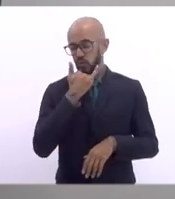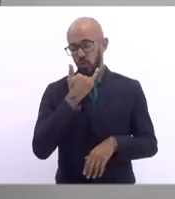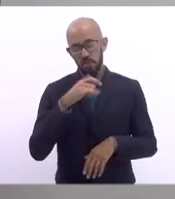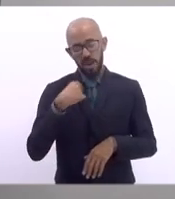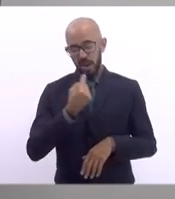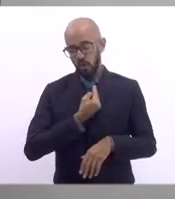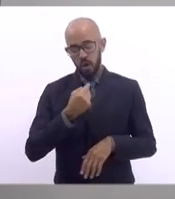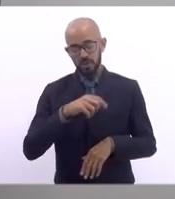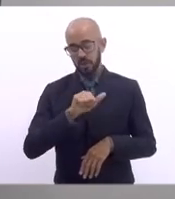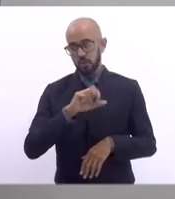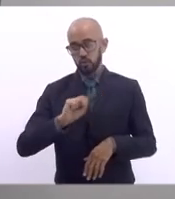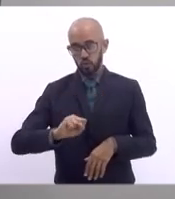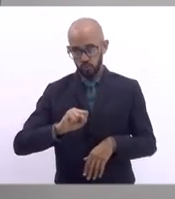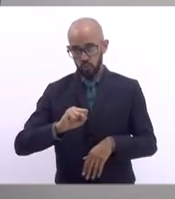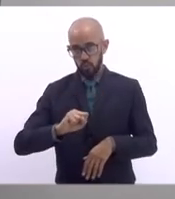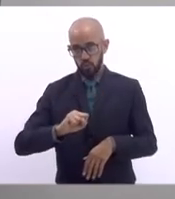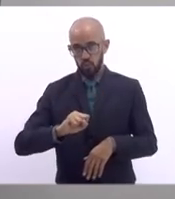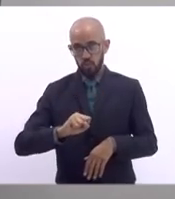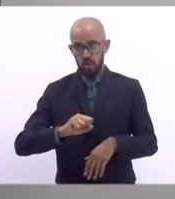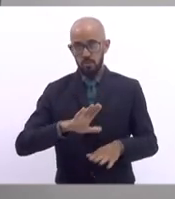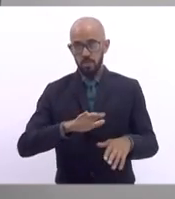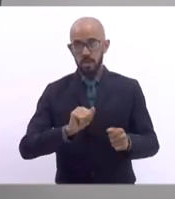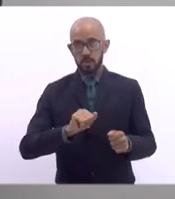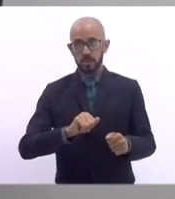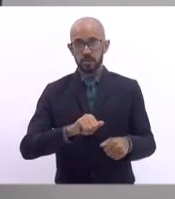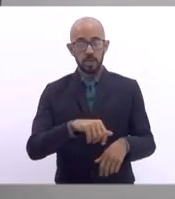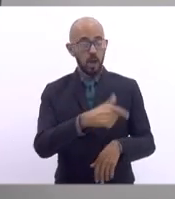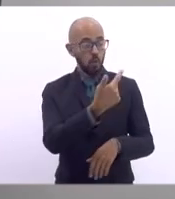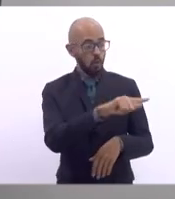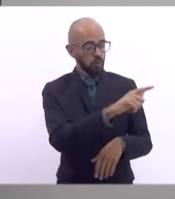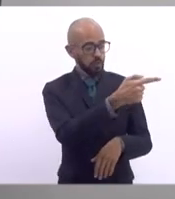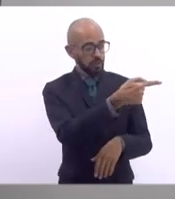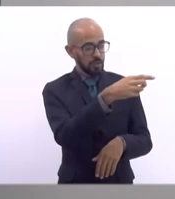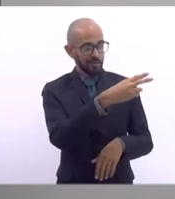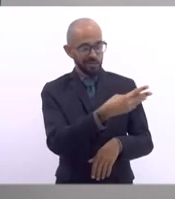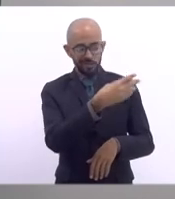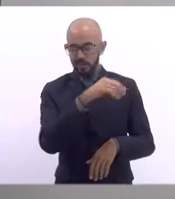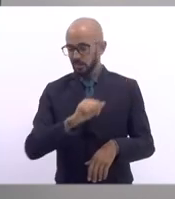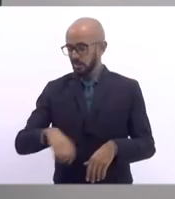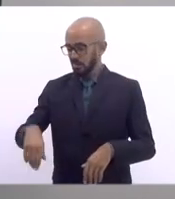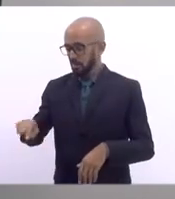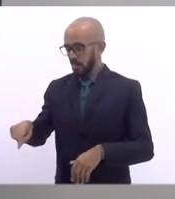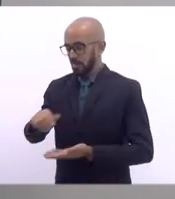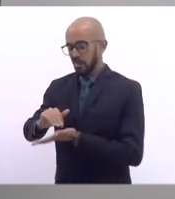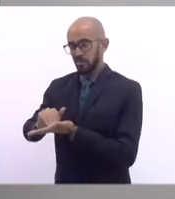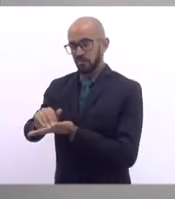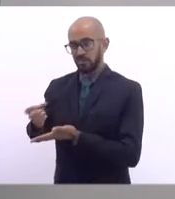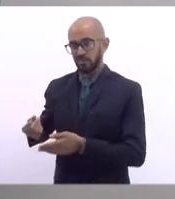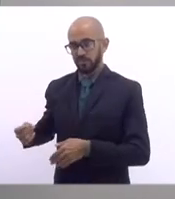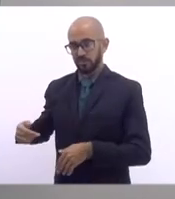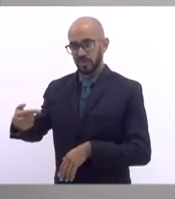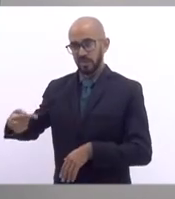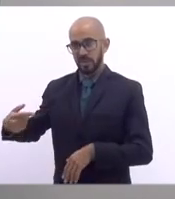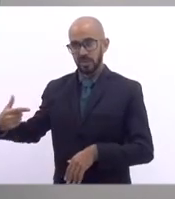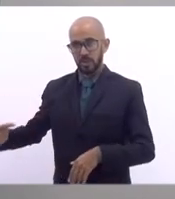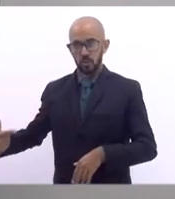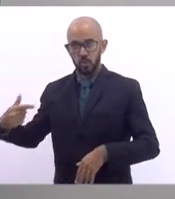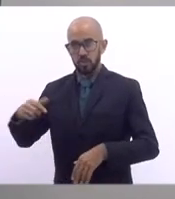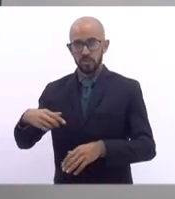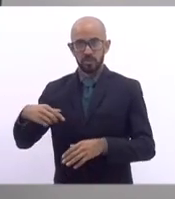acho que 18 se deve 73 e no tesouro está escrito que se deve ter esse texto de 72 de